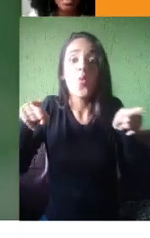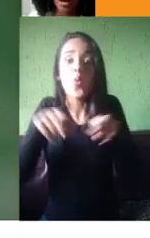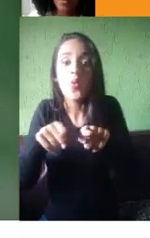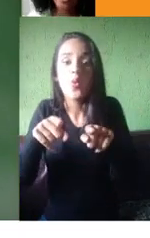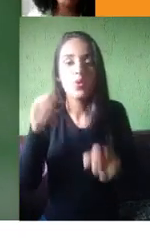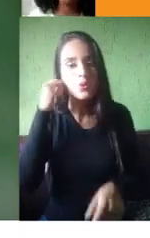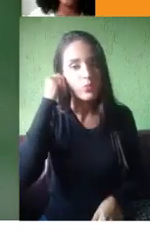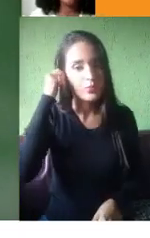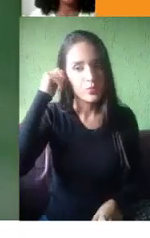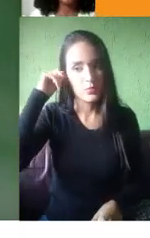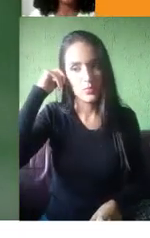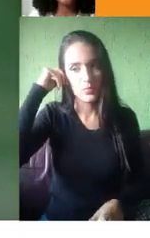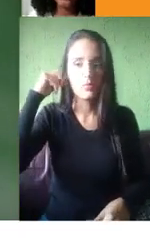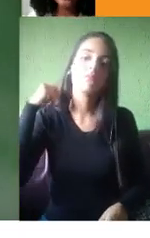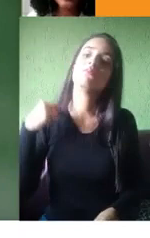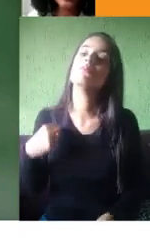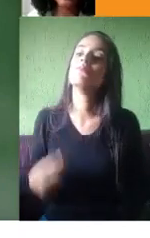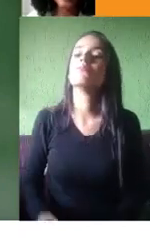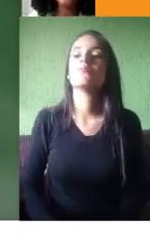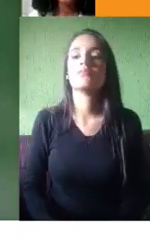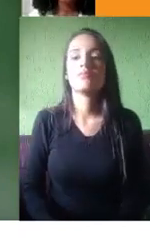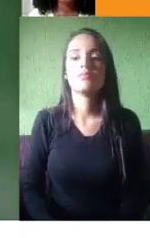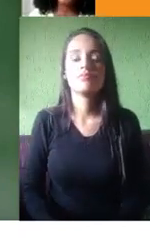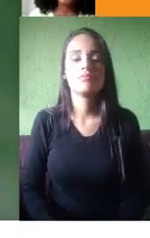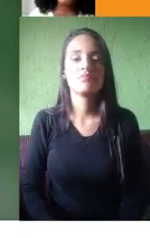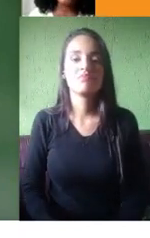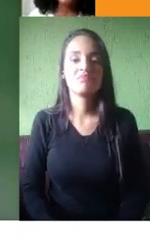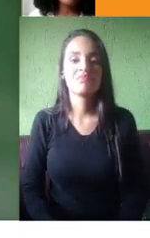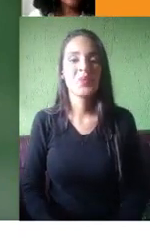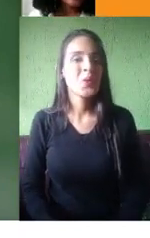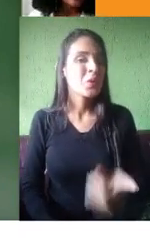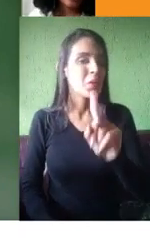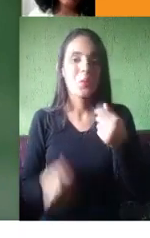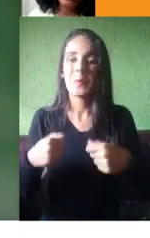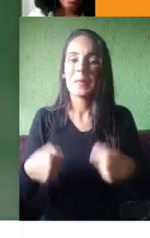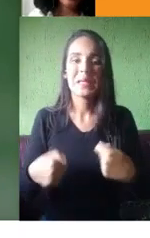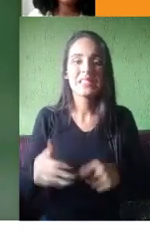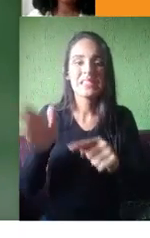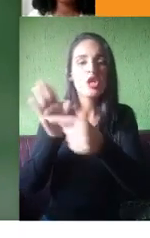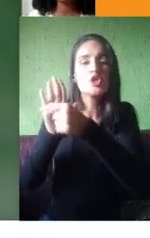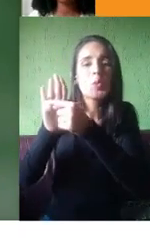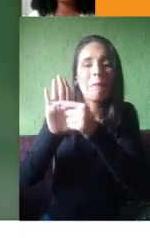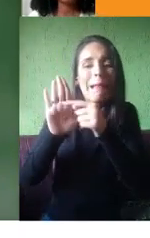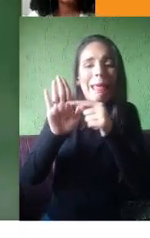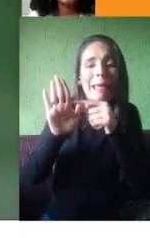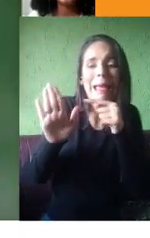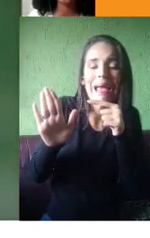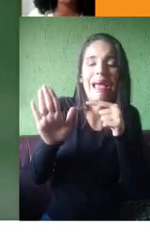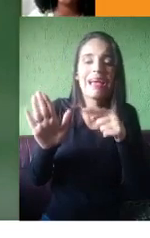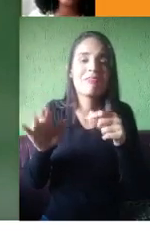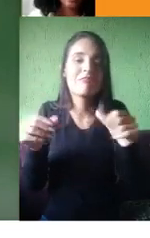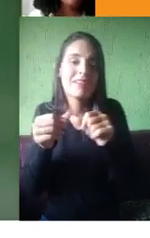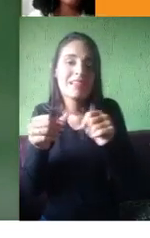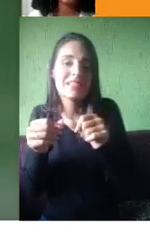5 palavras, né? Palavras curtas também. Ele deve aparecer sem destaques, isso significa que você não